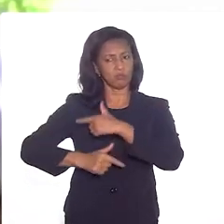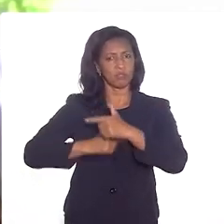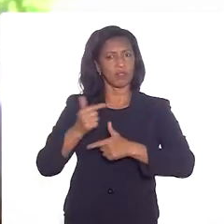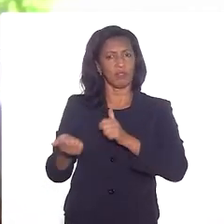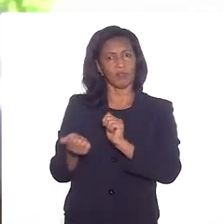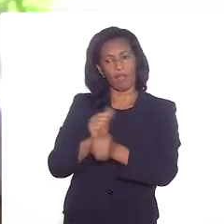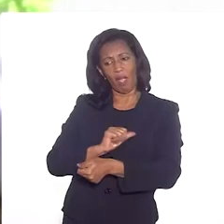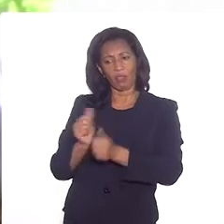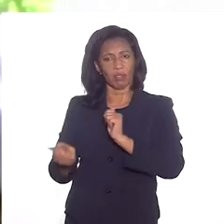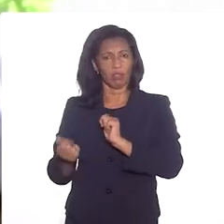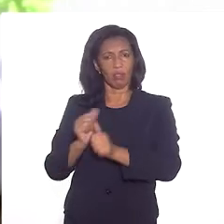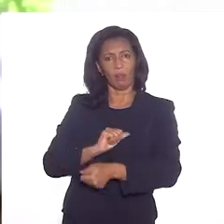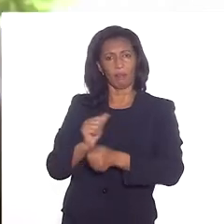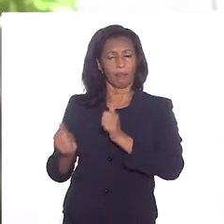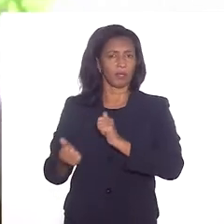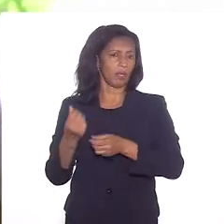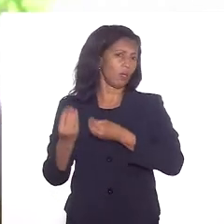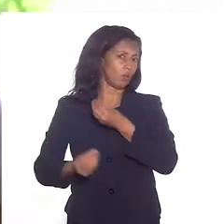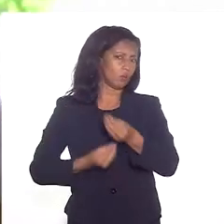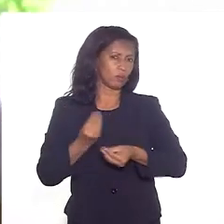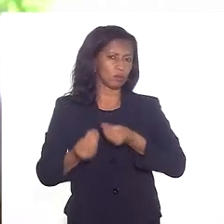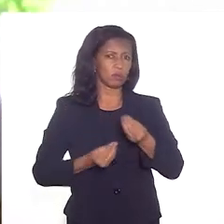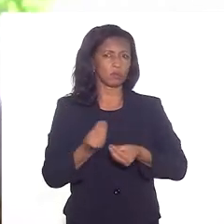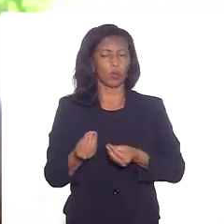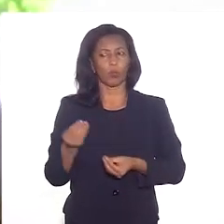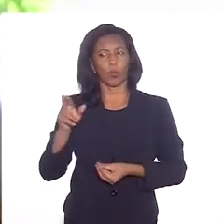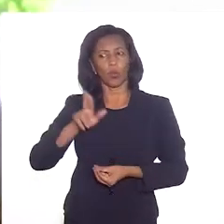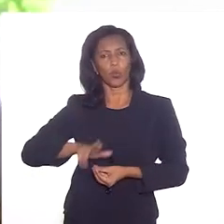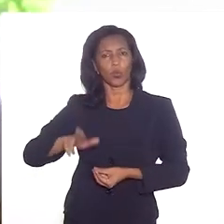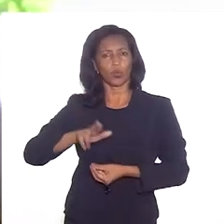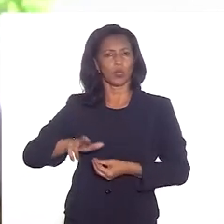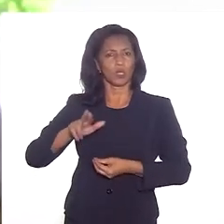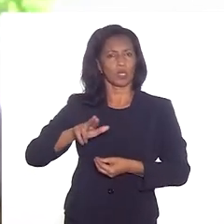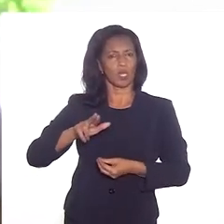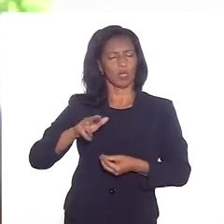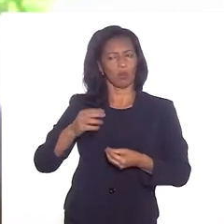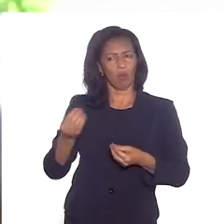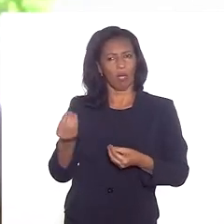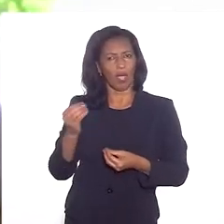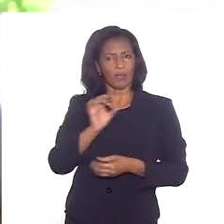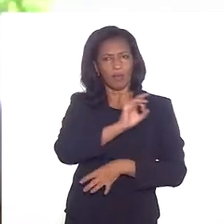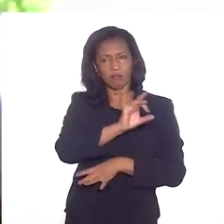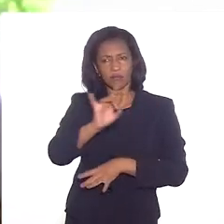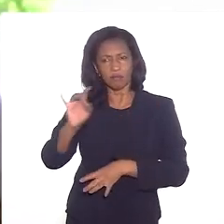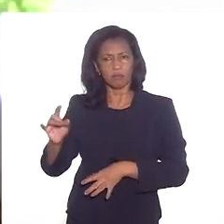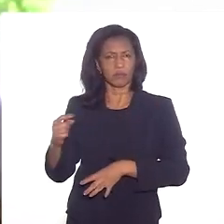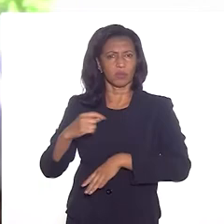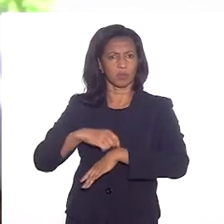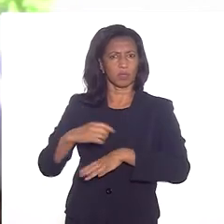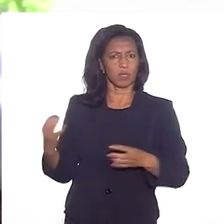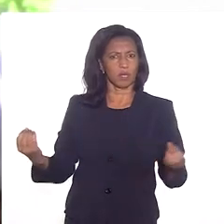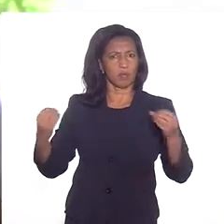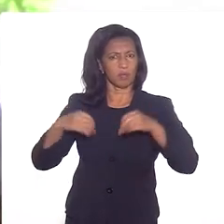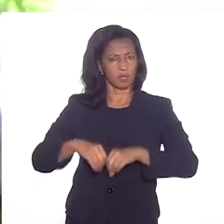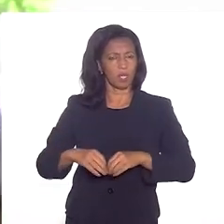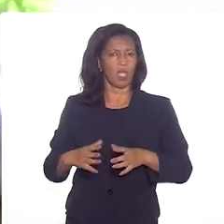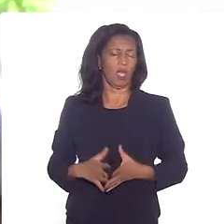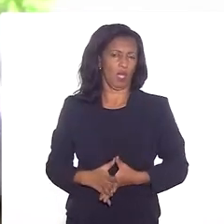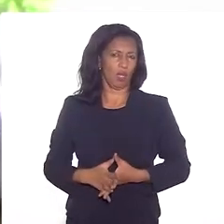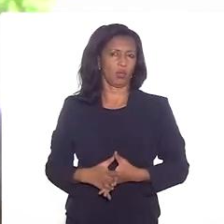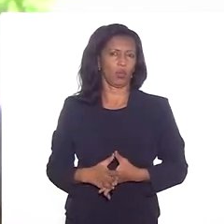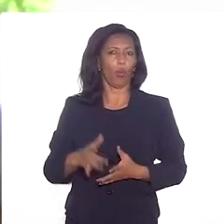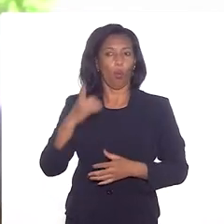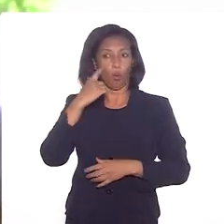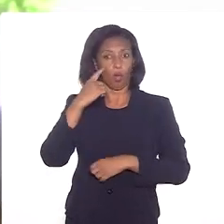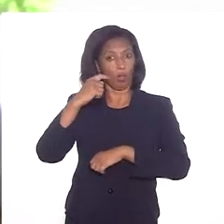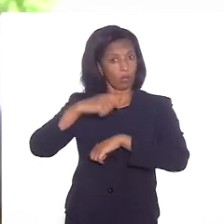simples, adaptando, né? Sem utilizar um coletom, utilizando um pote de sorvete, gerando vapor dentro do